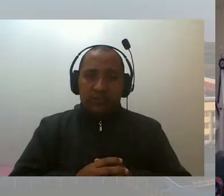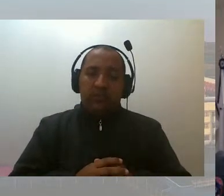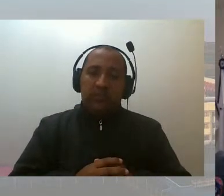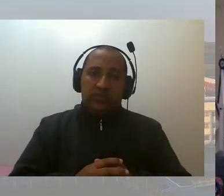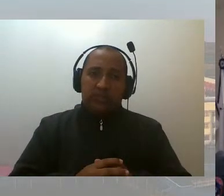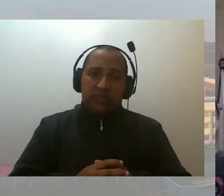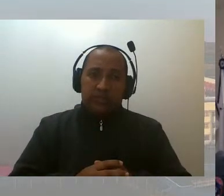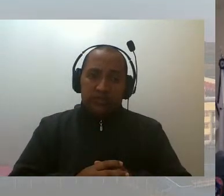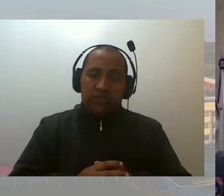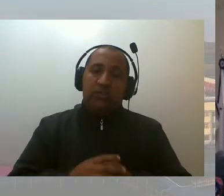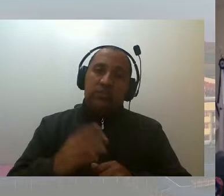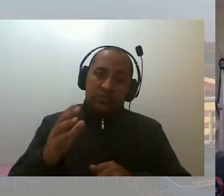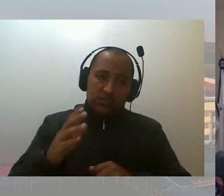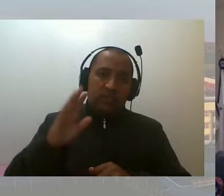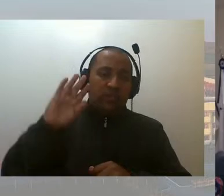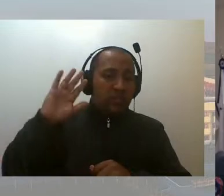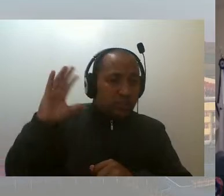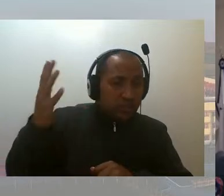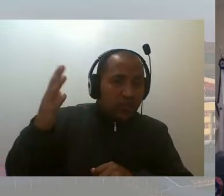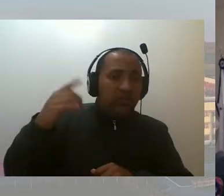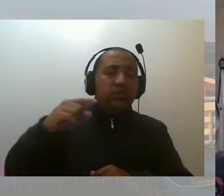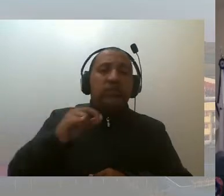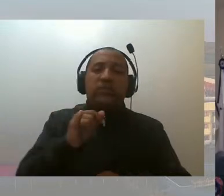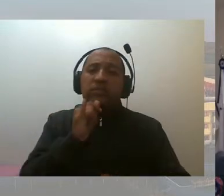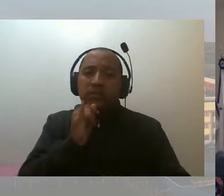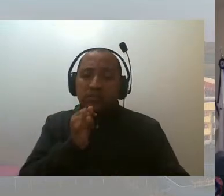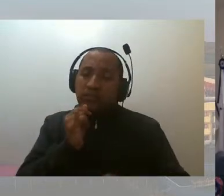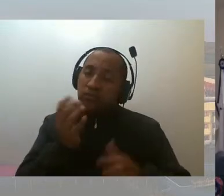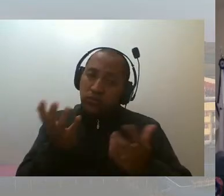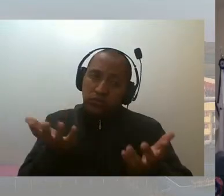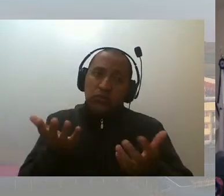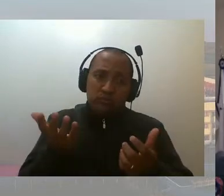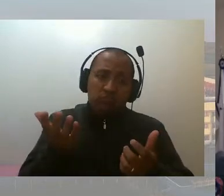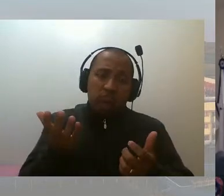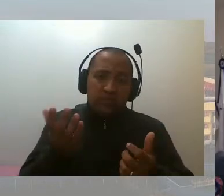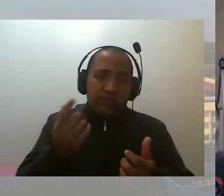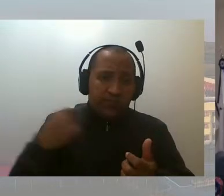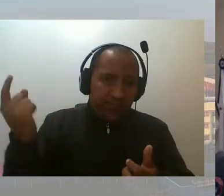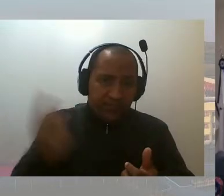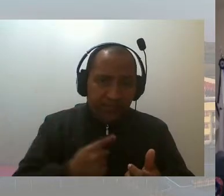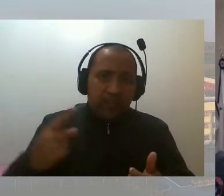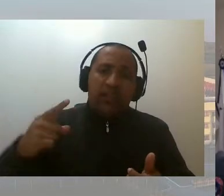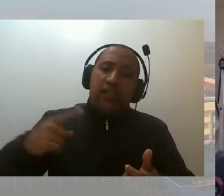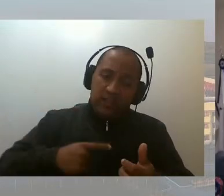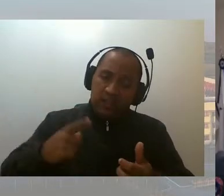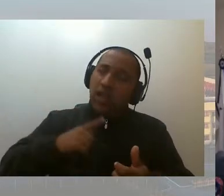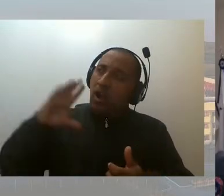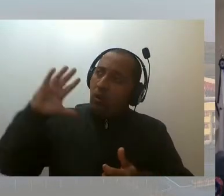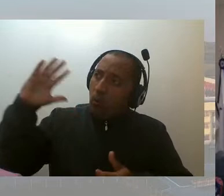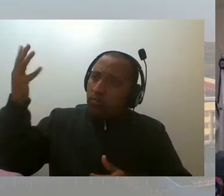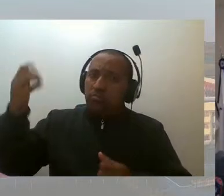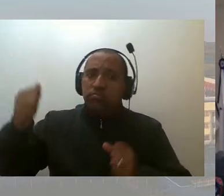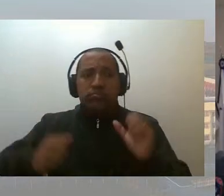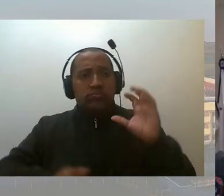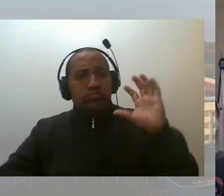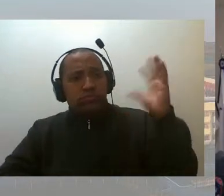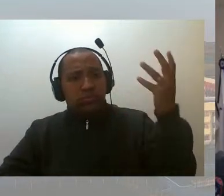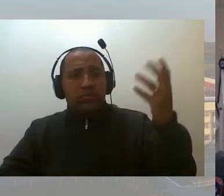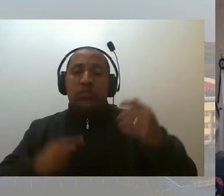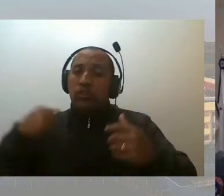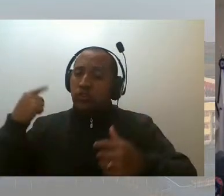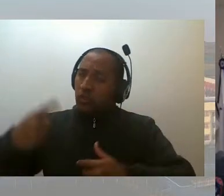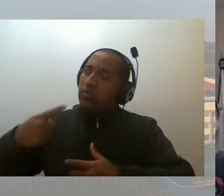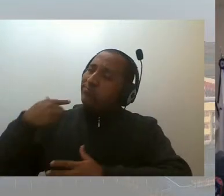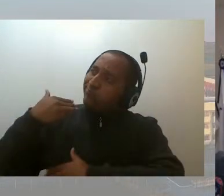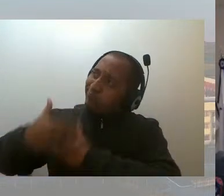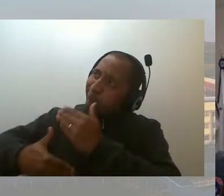a cada episódio que não ocorra mais, mas infelizmente ainda ocorrem, né, a gente vai crescendo. Então,